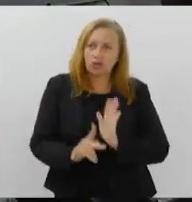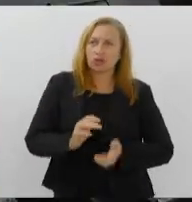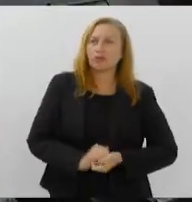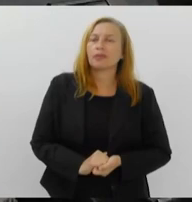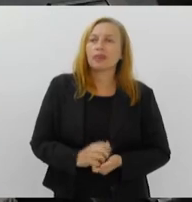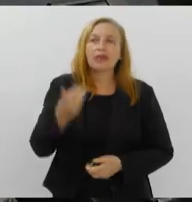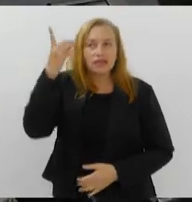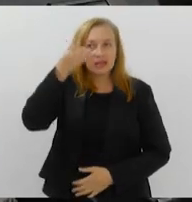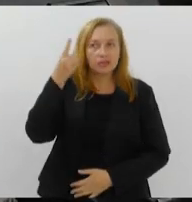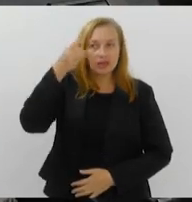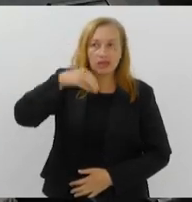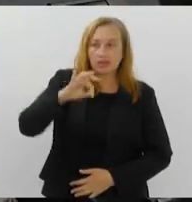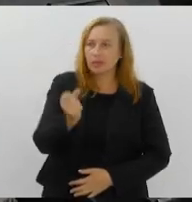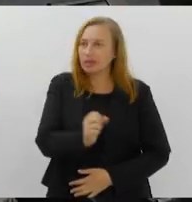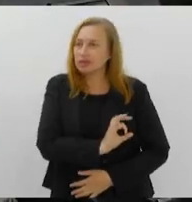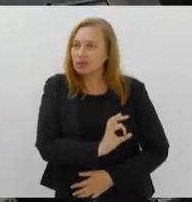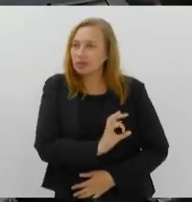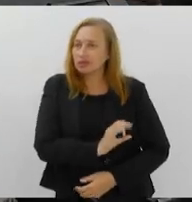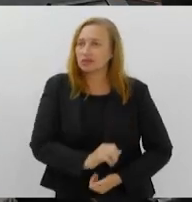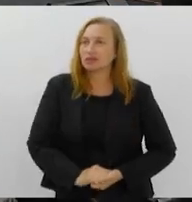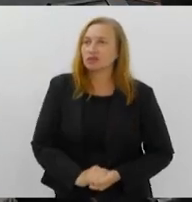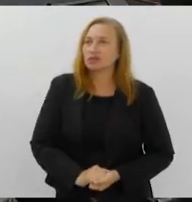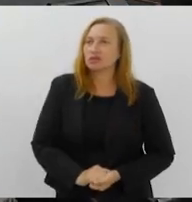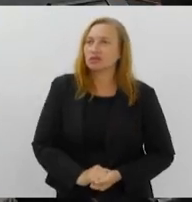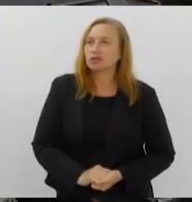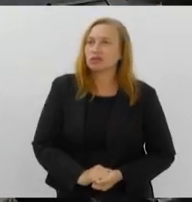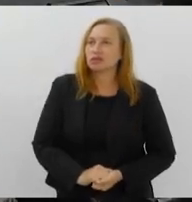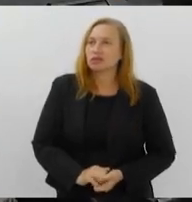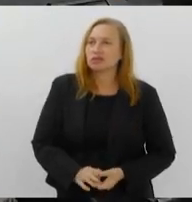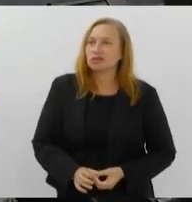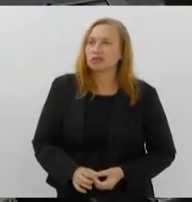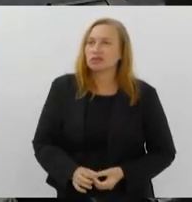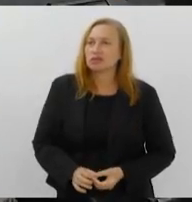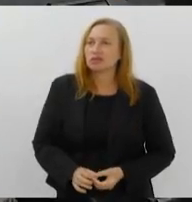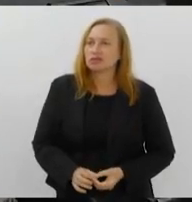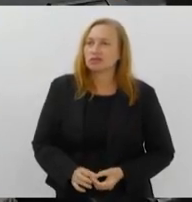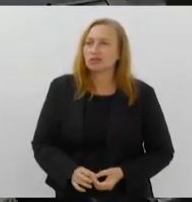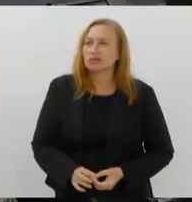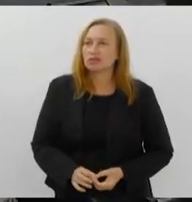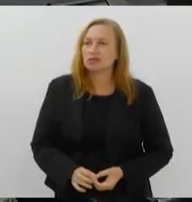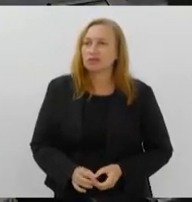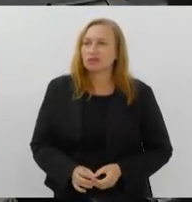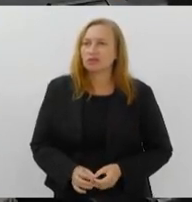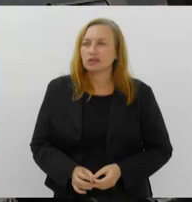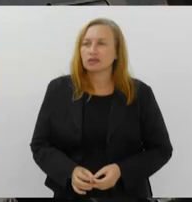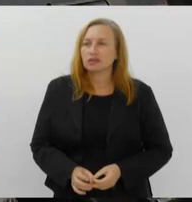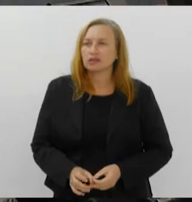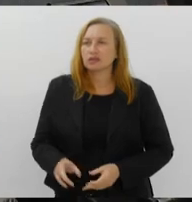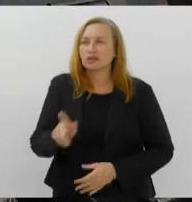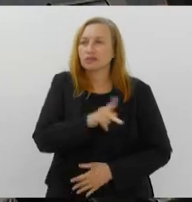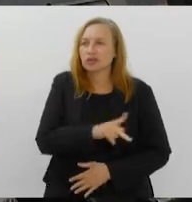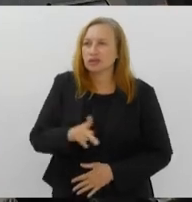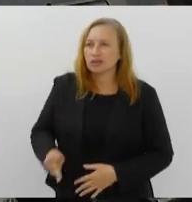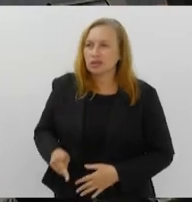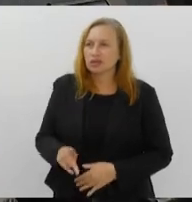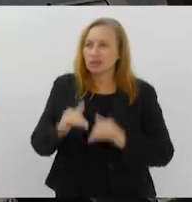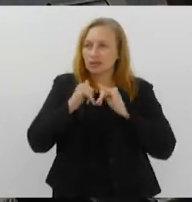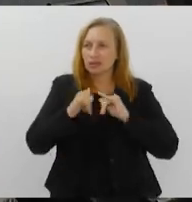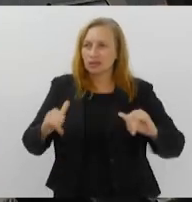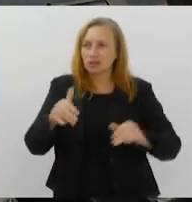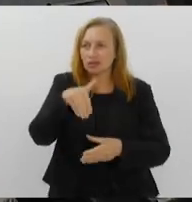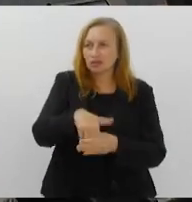Deputada Marta Rocha. Presidente, declarar o meu